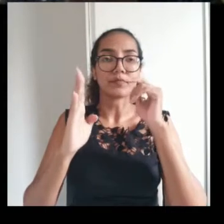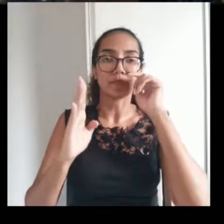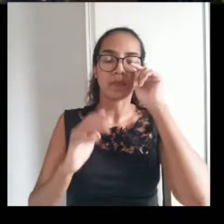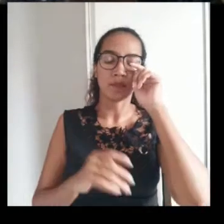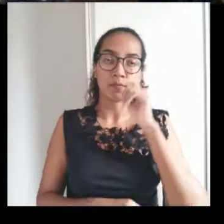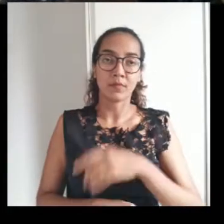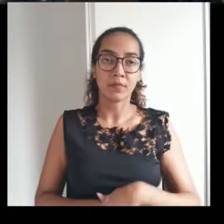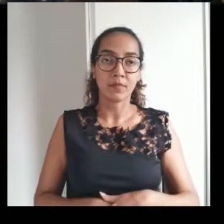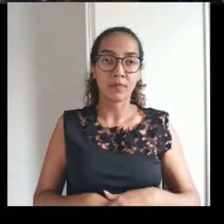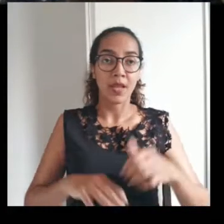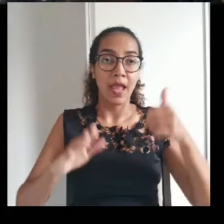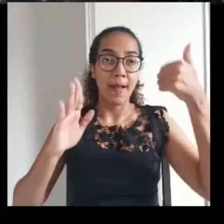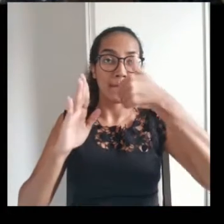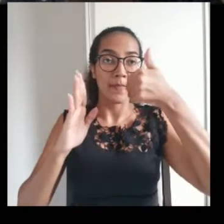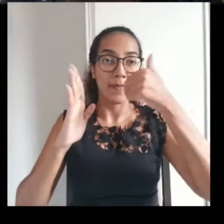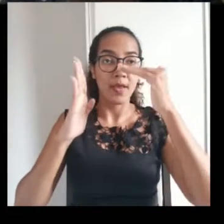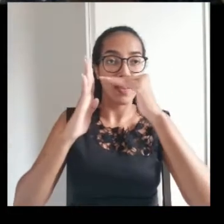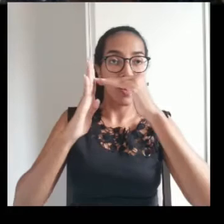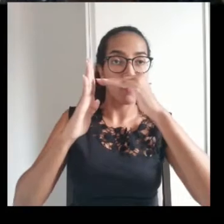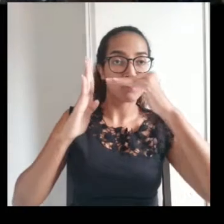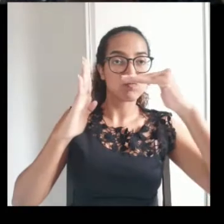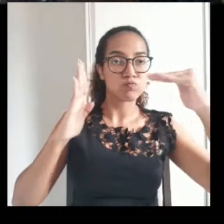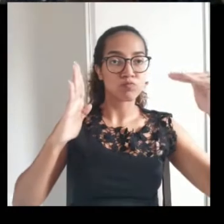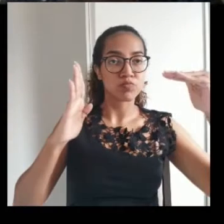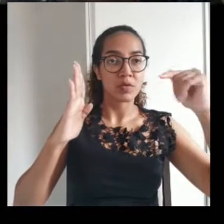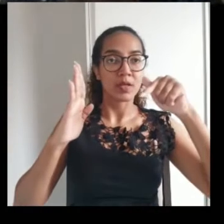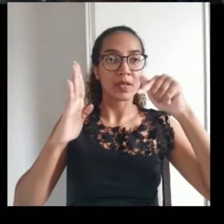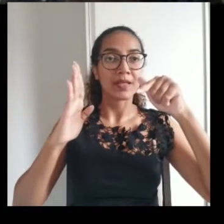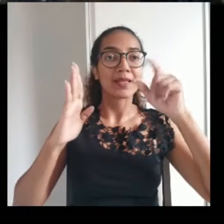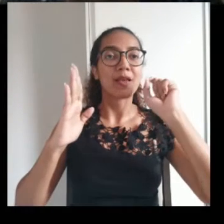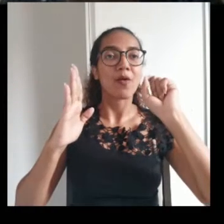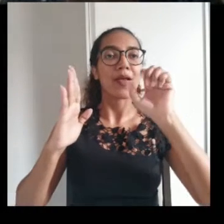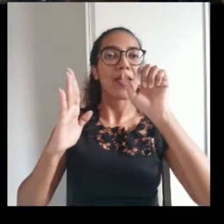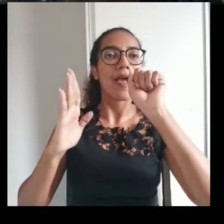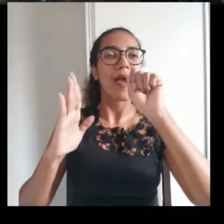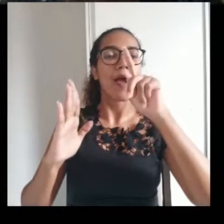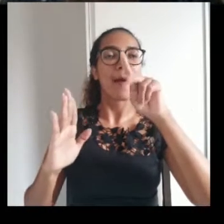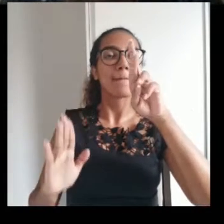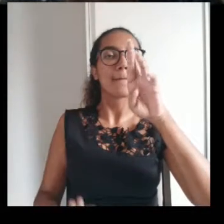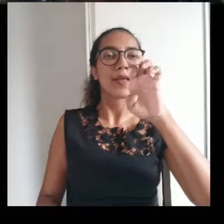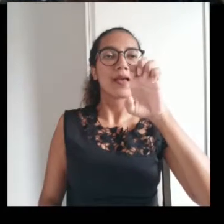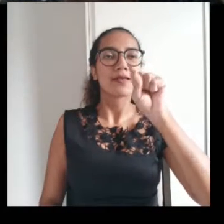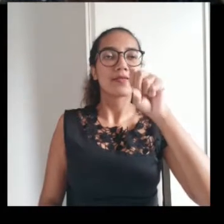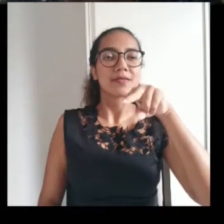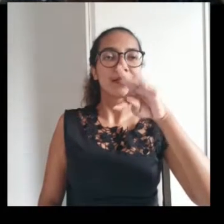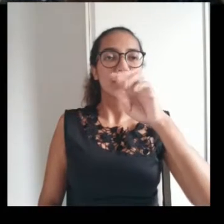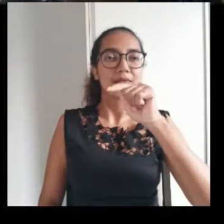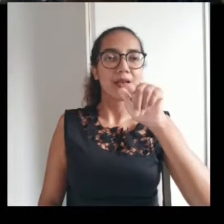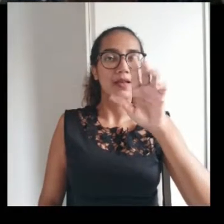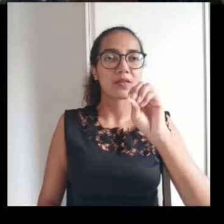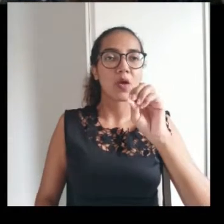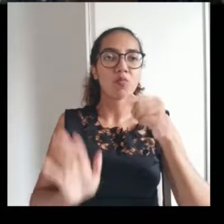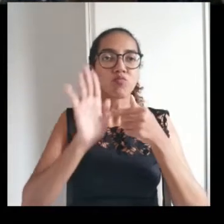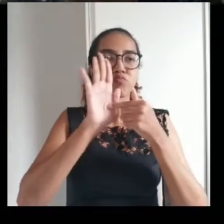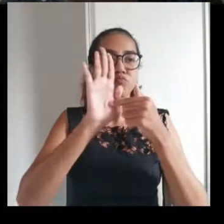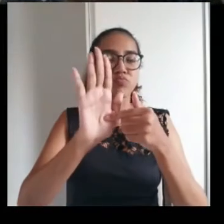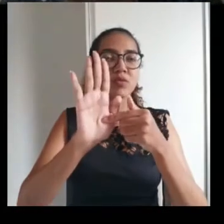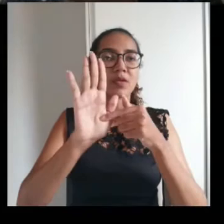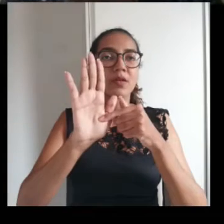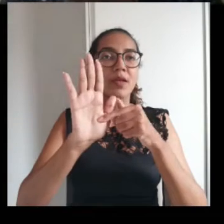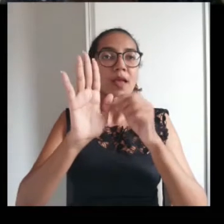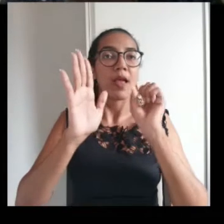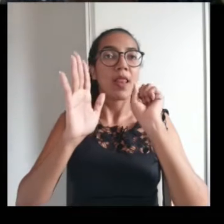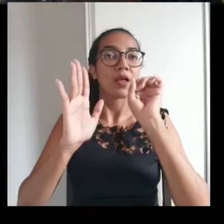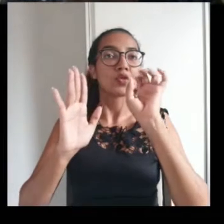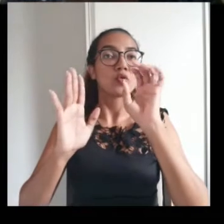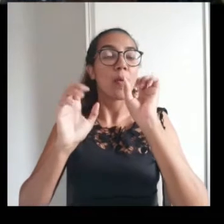estou dizendo que fazem parte da camada de apresentação, elas só deveriam usar a camada abaixo dela.